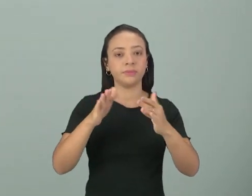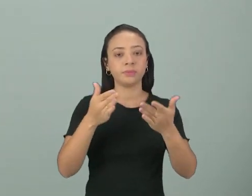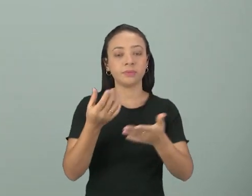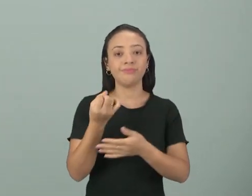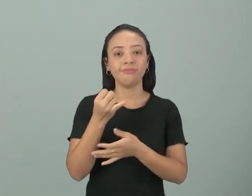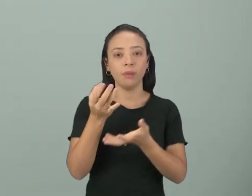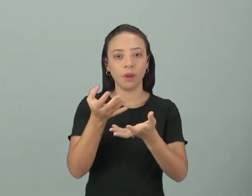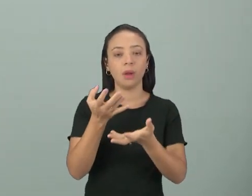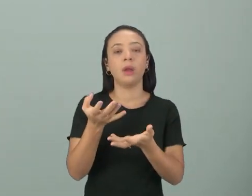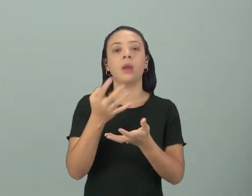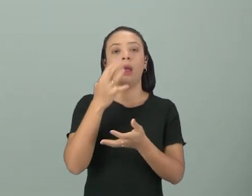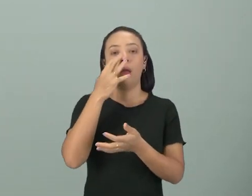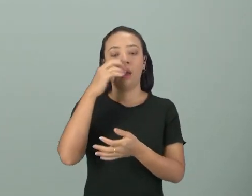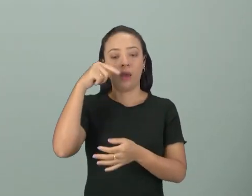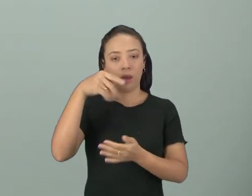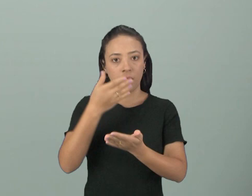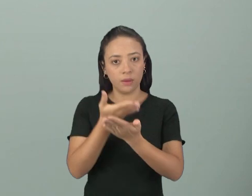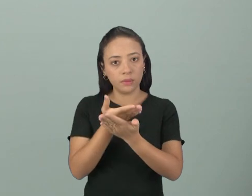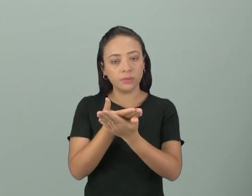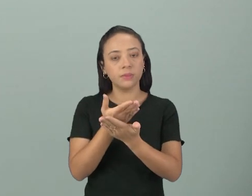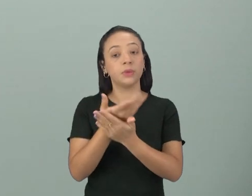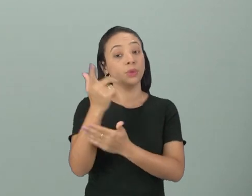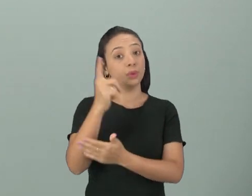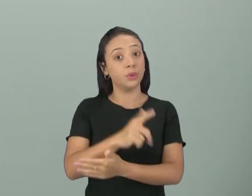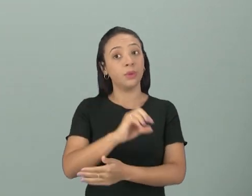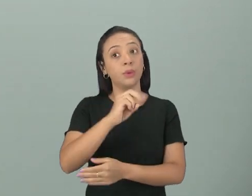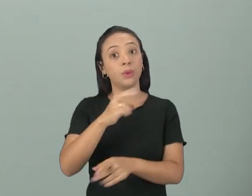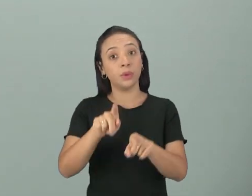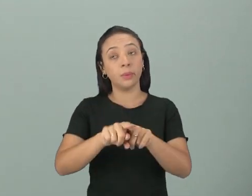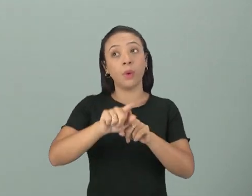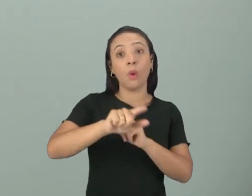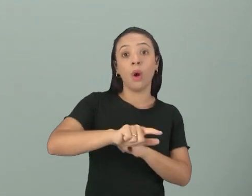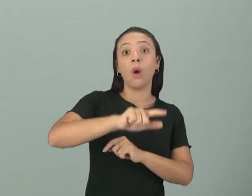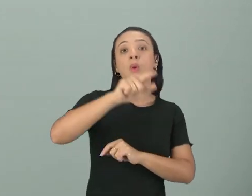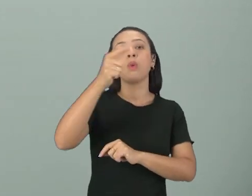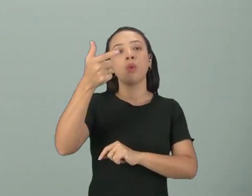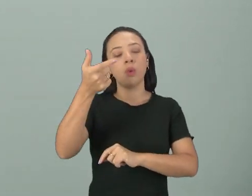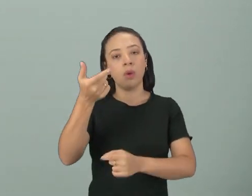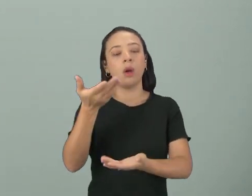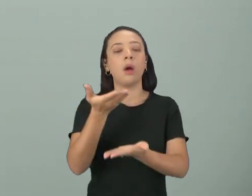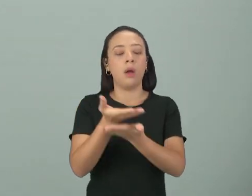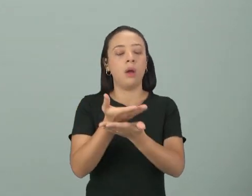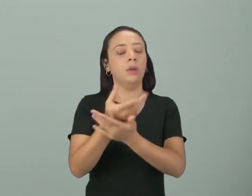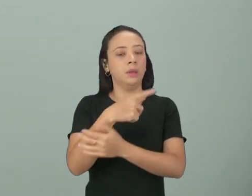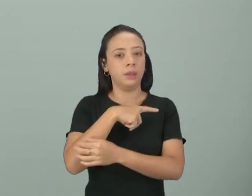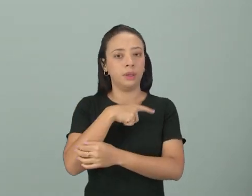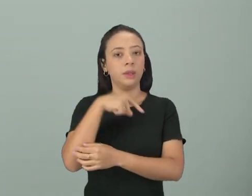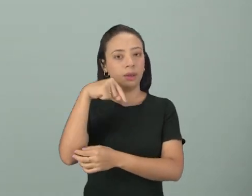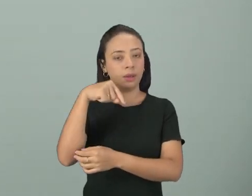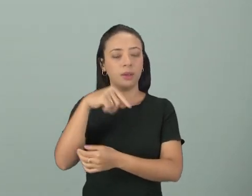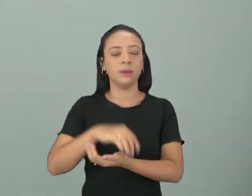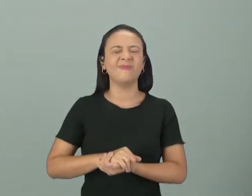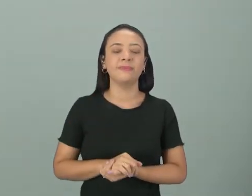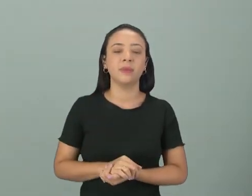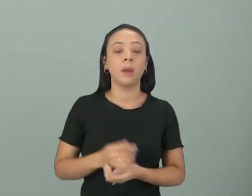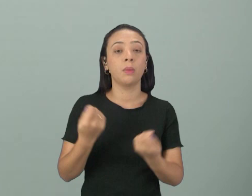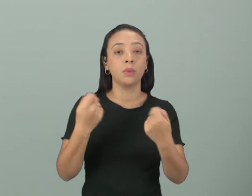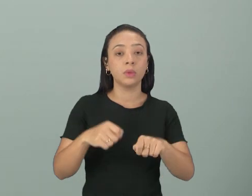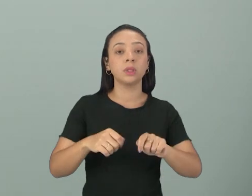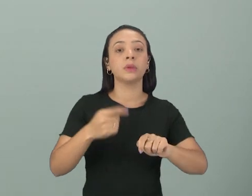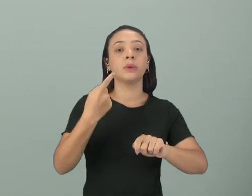Se você quer assistir novamente essa aula ou alguma outra aula aqui, né, desse canal, você